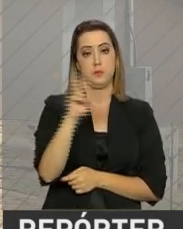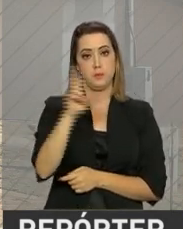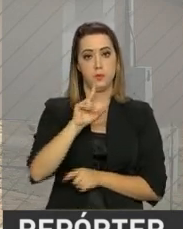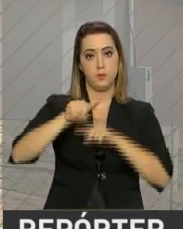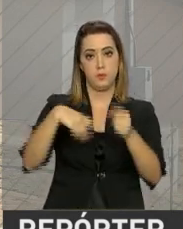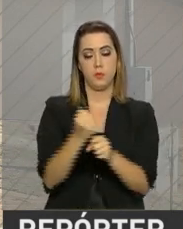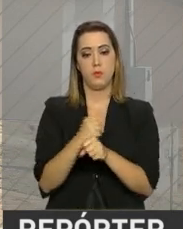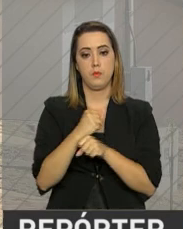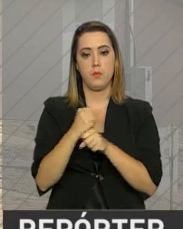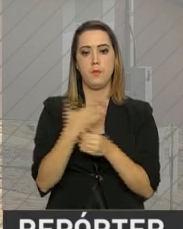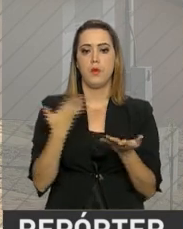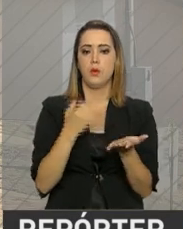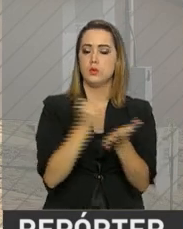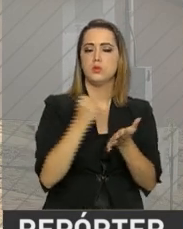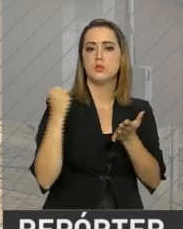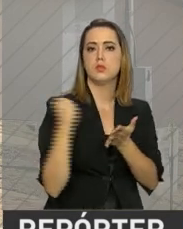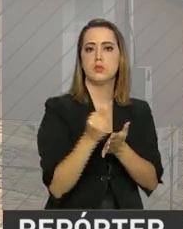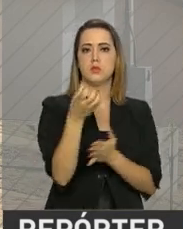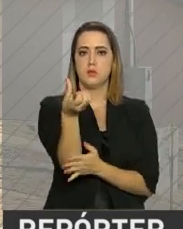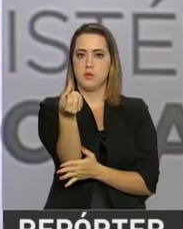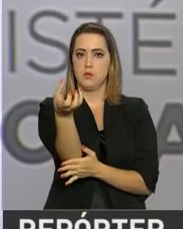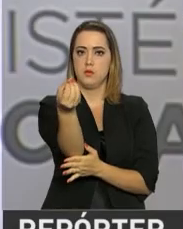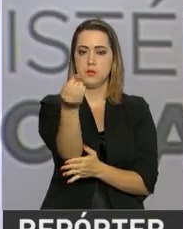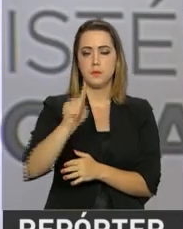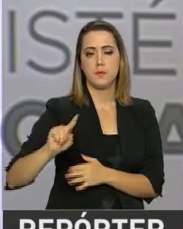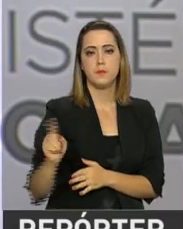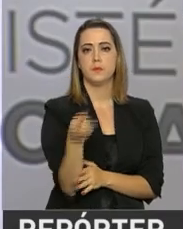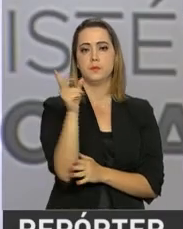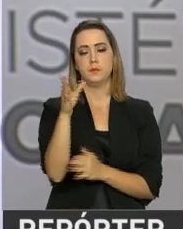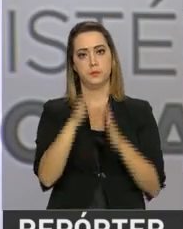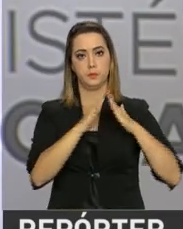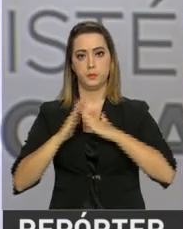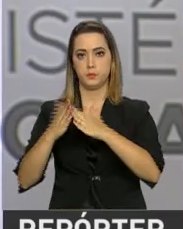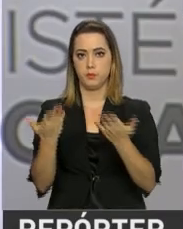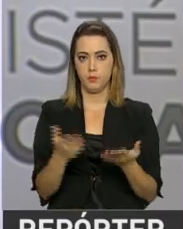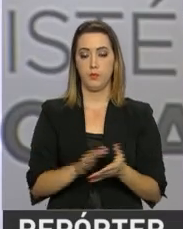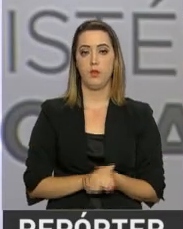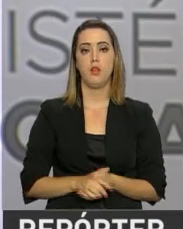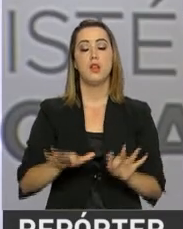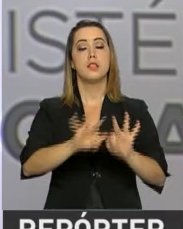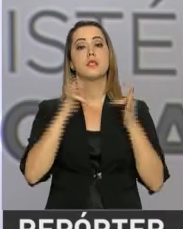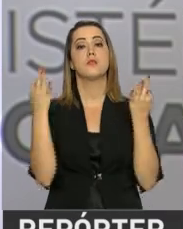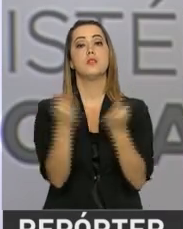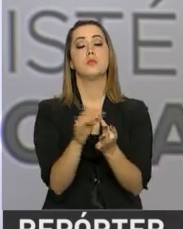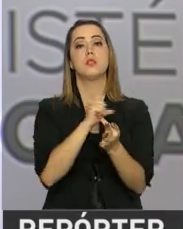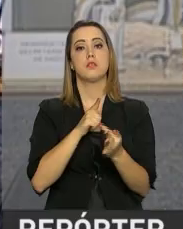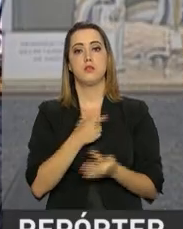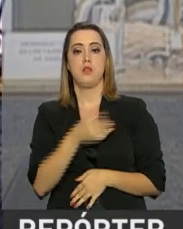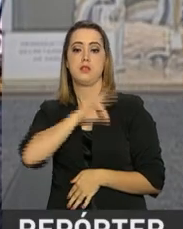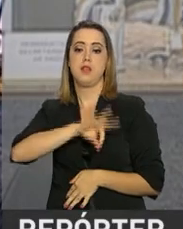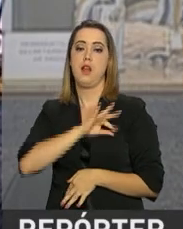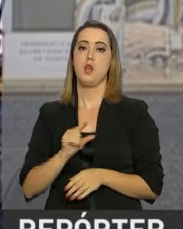ea meta de contratações é de 600 mil unidades o ministro reforçou ainda que as famílias do programa com renda até 1.800 reais